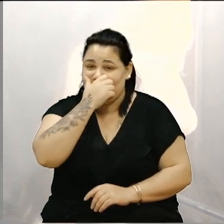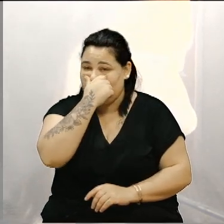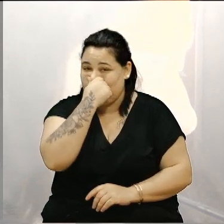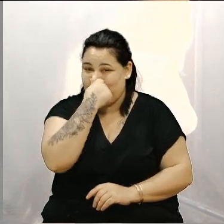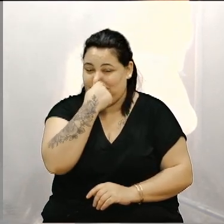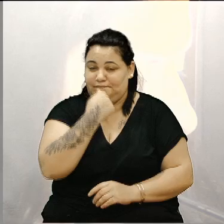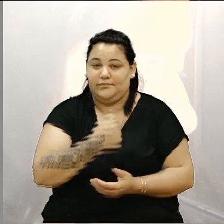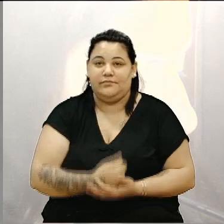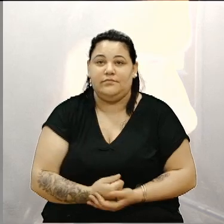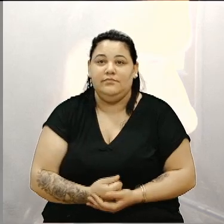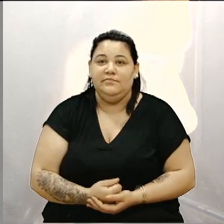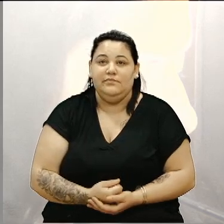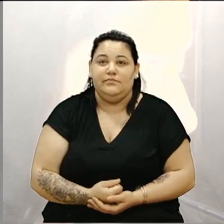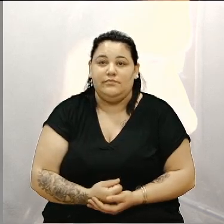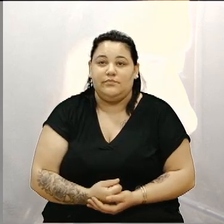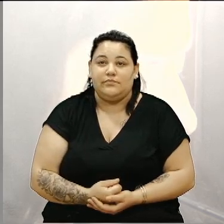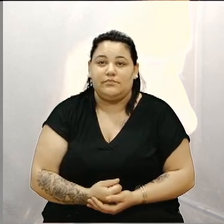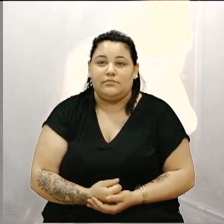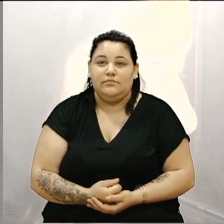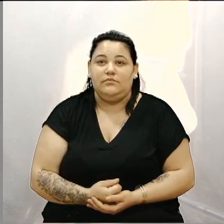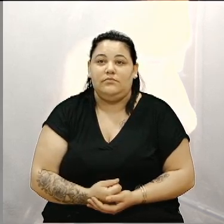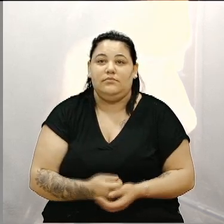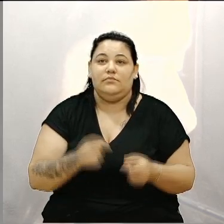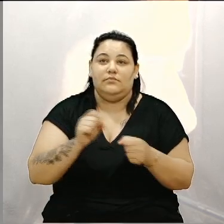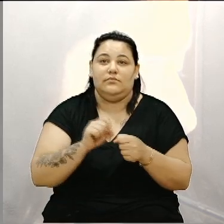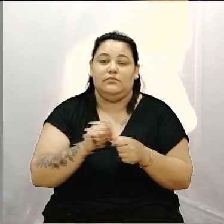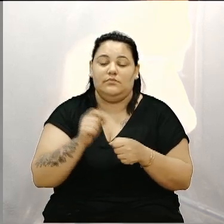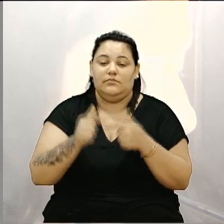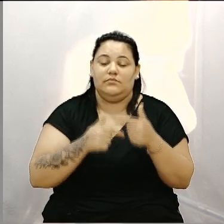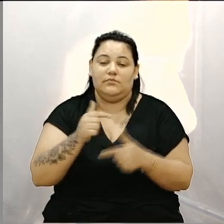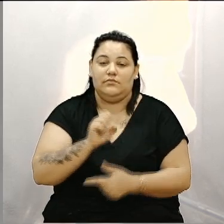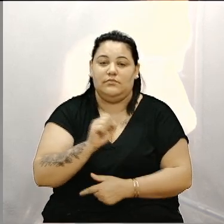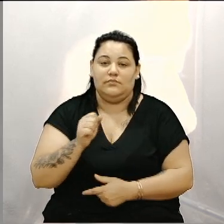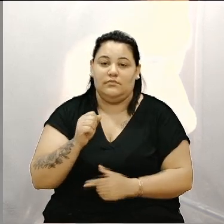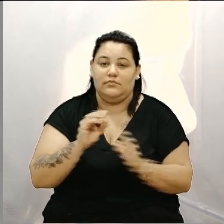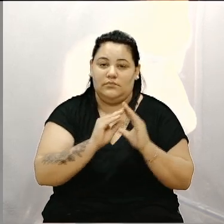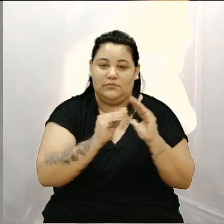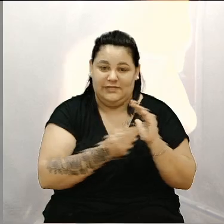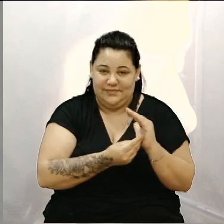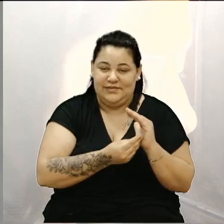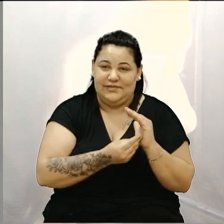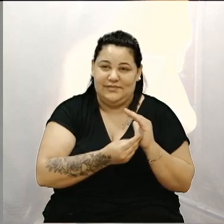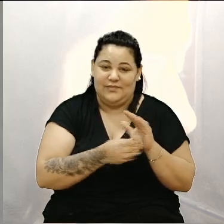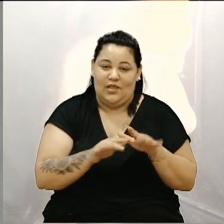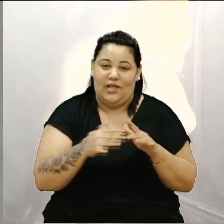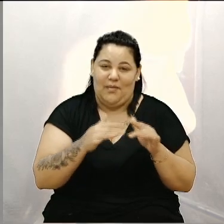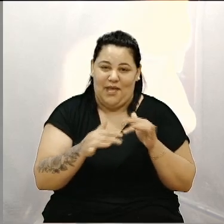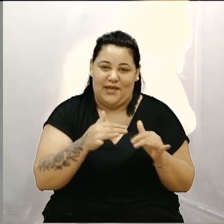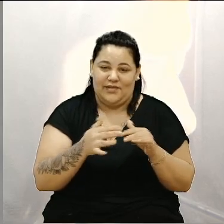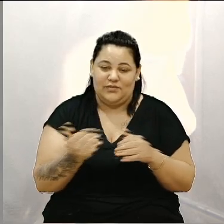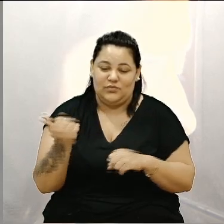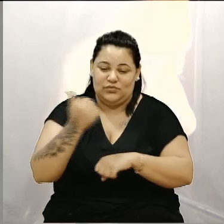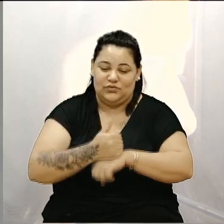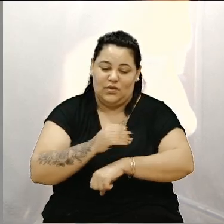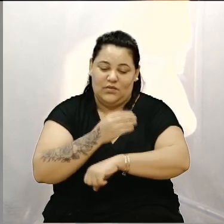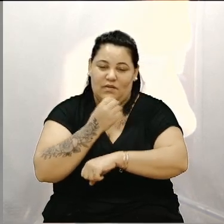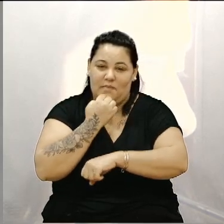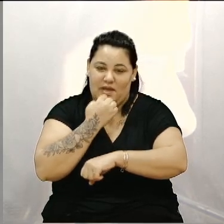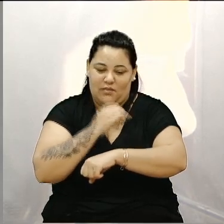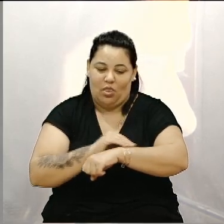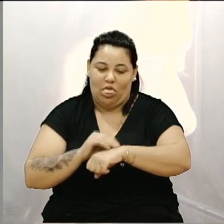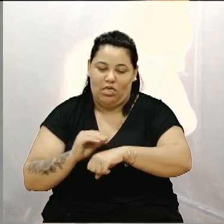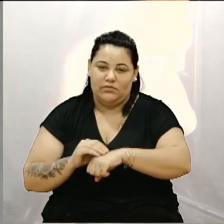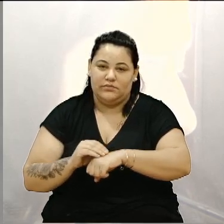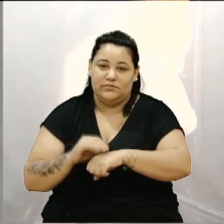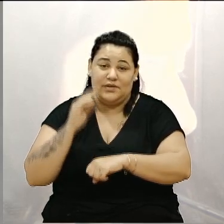Fizeram aquele serviço pelo SAMAI, né? Da empreiteira com ânsia para receber o dinheiro. Estavam recolocando o paralelepípedo. Então